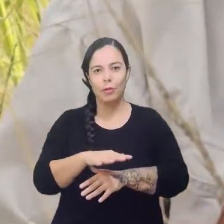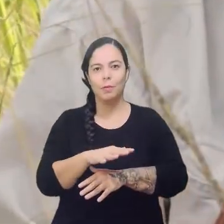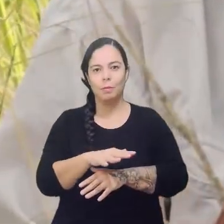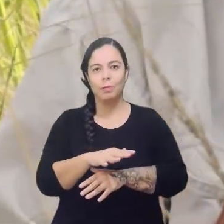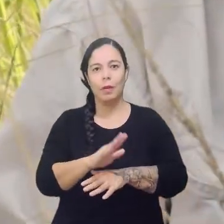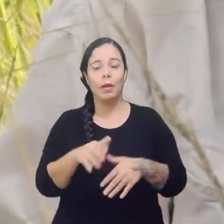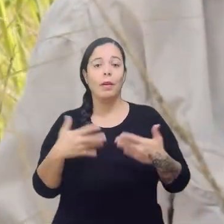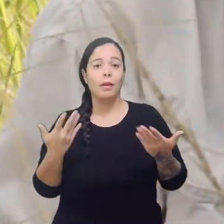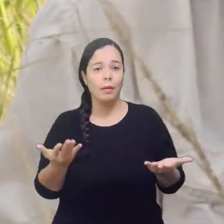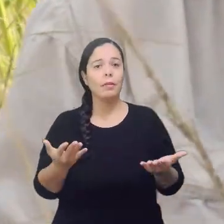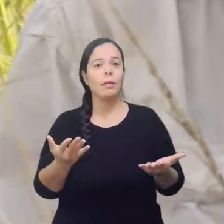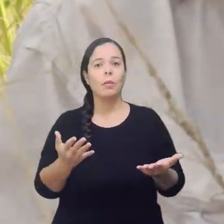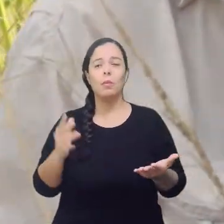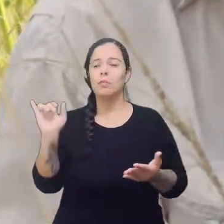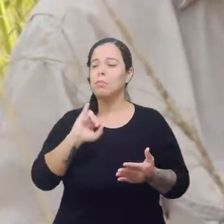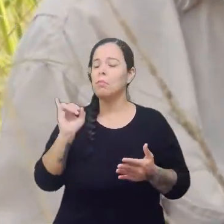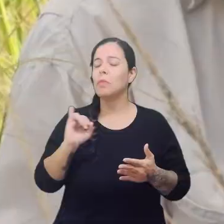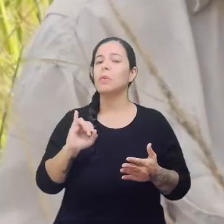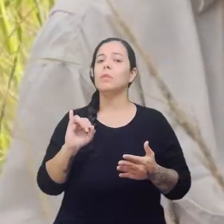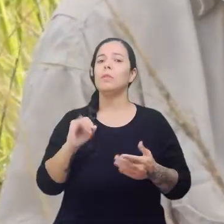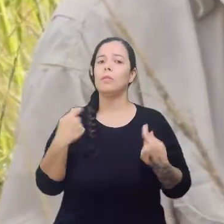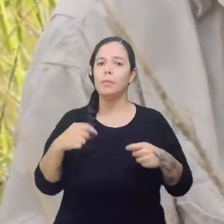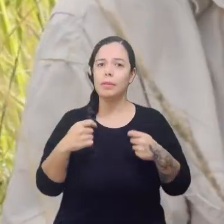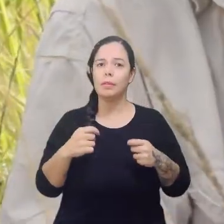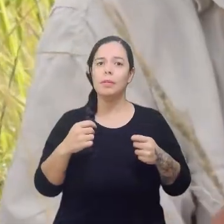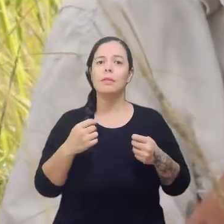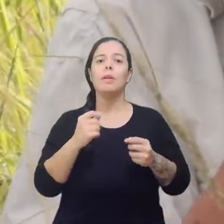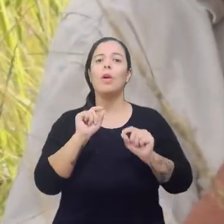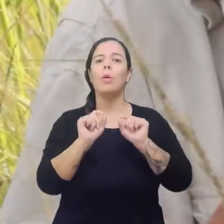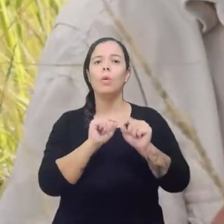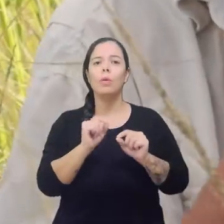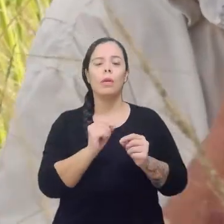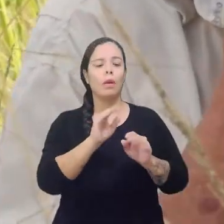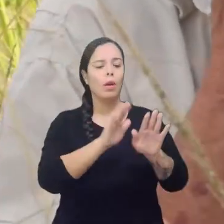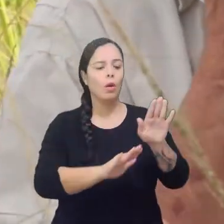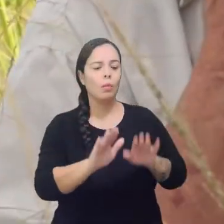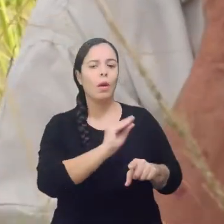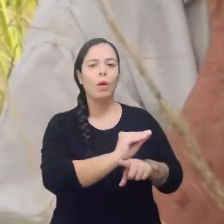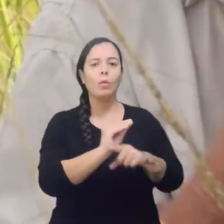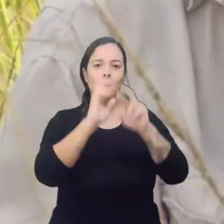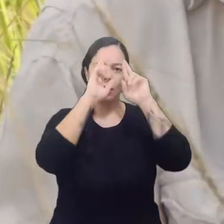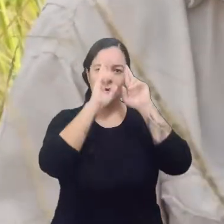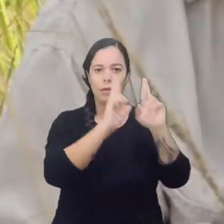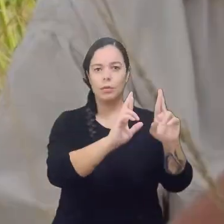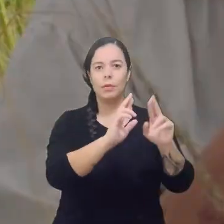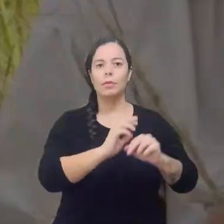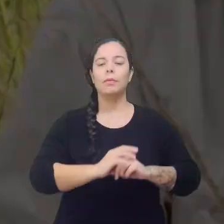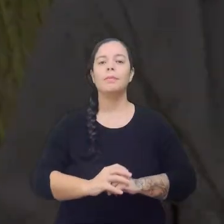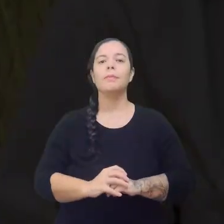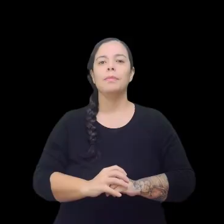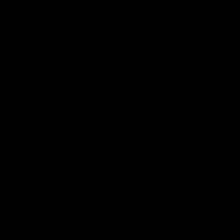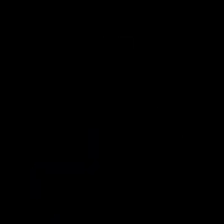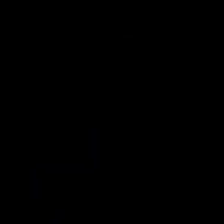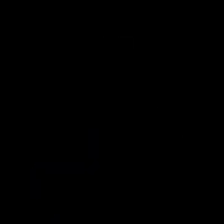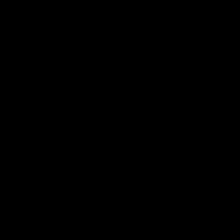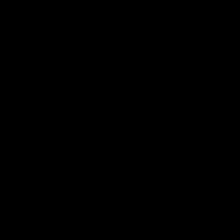região toda, né? Então, ele é extremamente relevante e tem que ser tratado com cuidado e